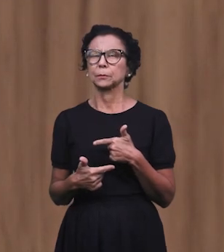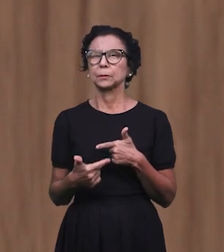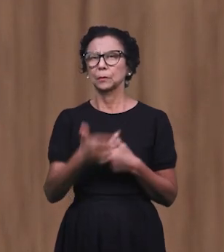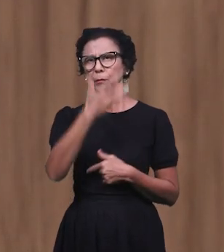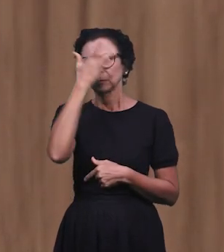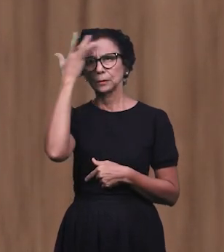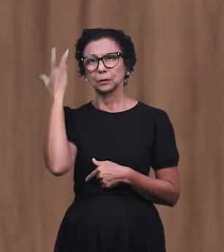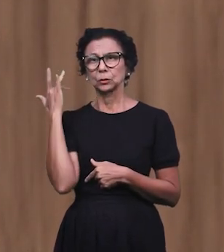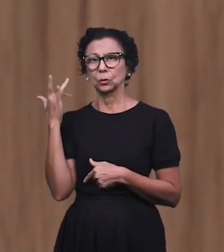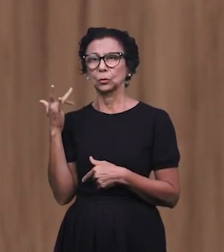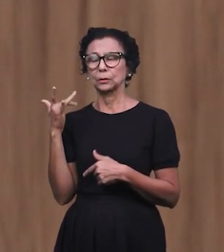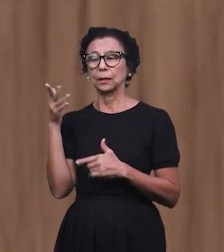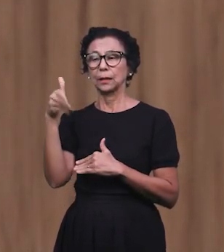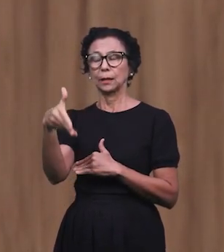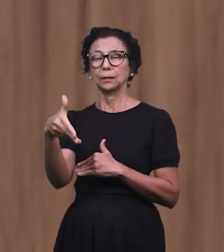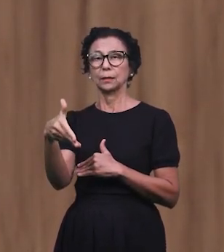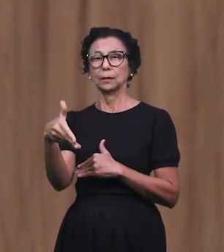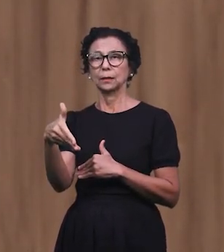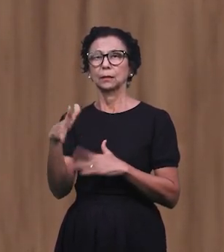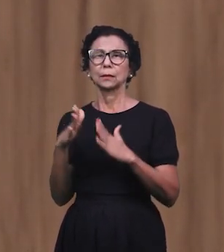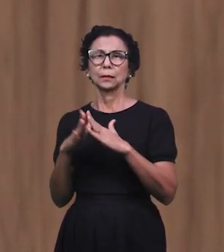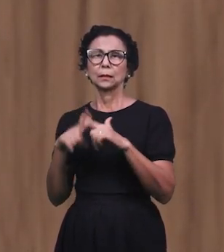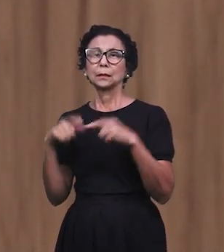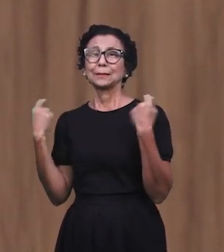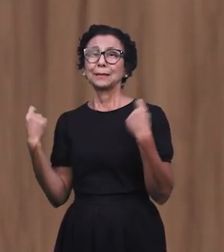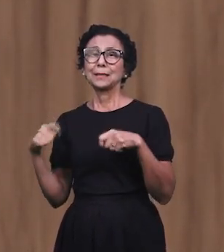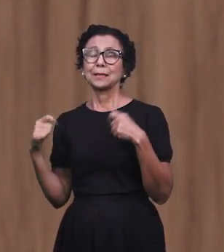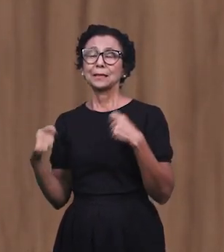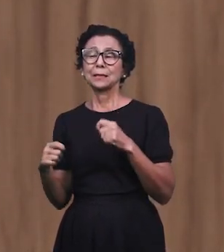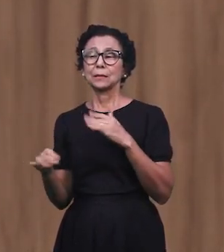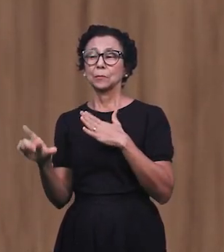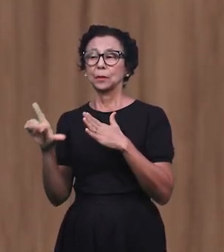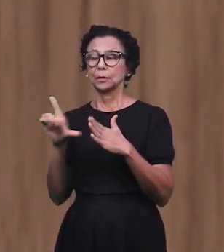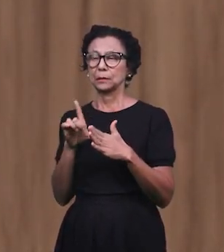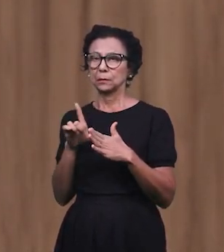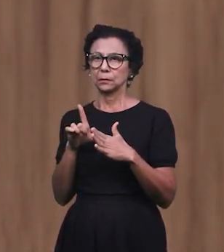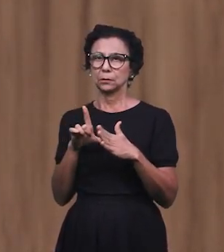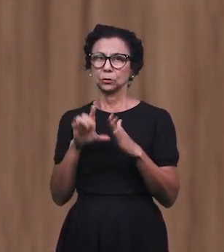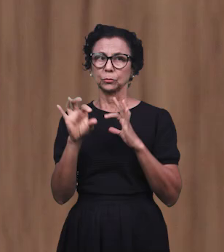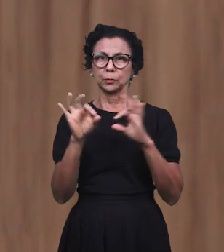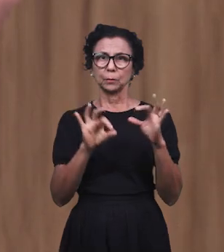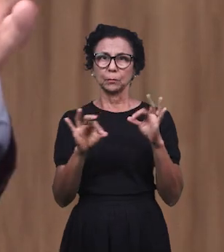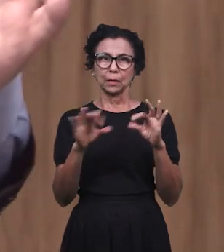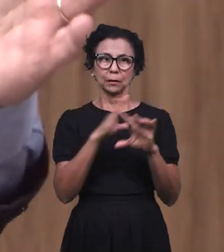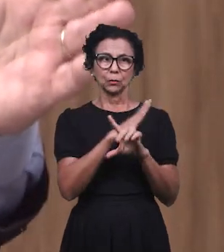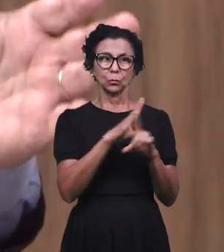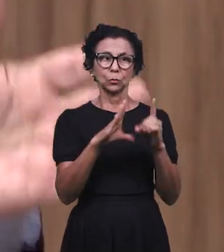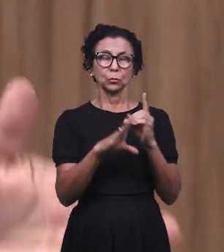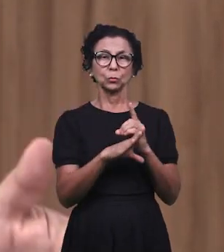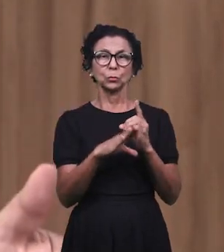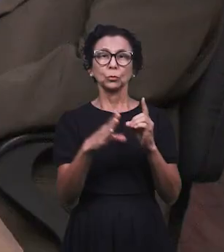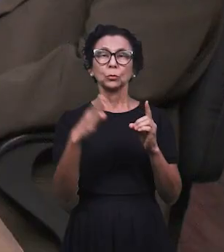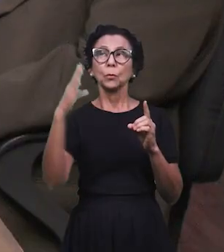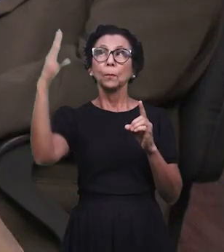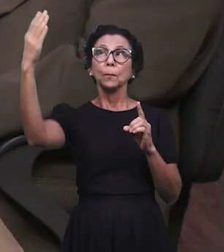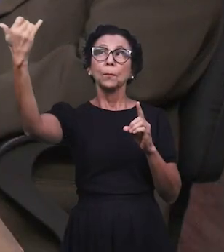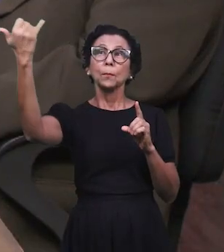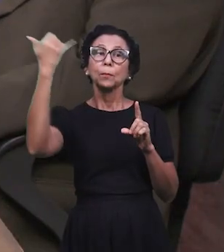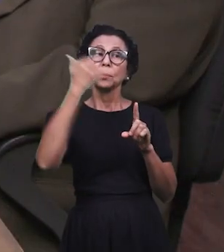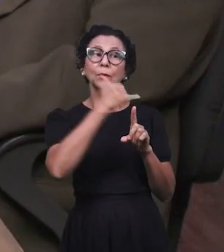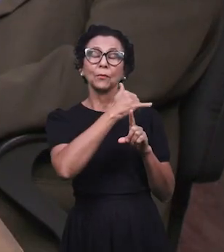de pessoas que vão entrar ali necessitados. Mas nós vamos ali para a busca do culto profético. Nós nos colocamos